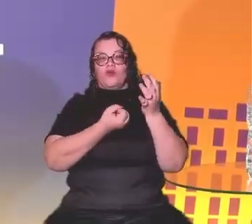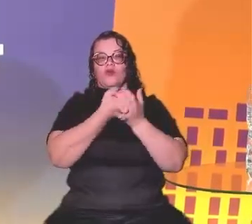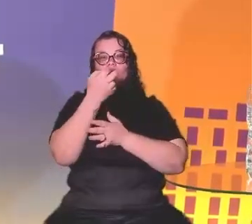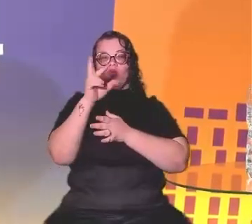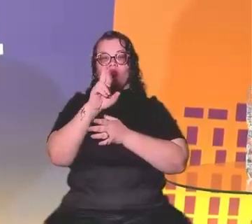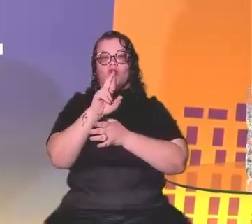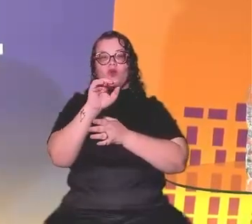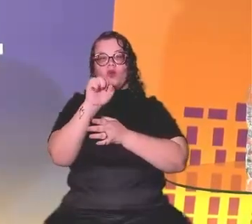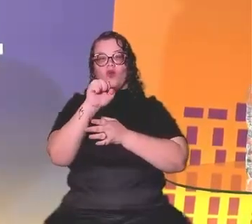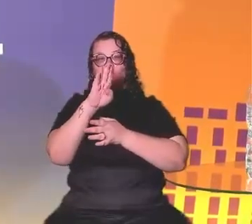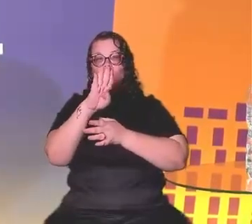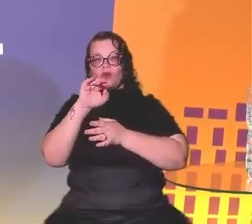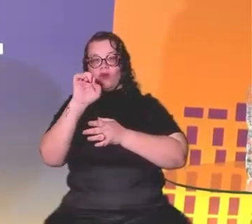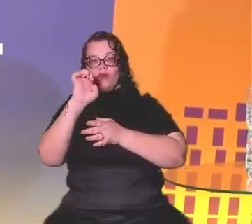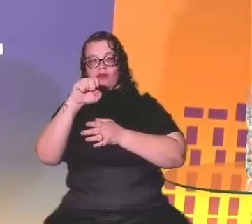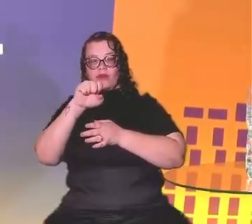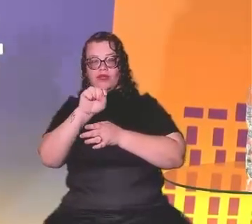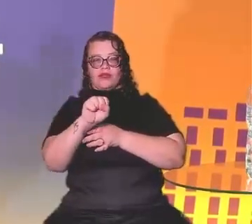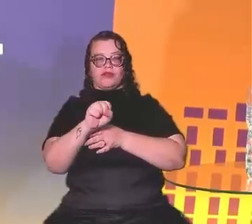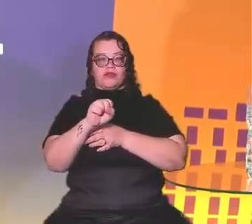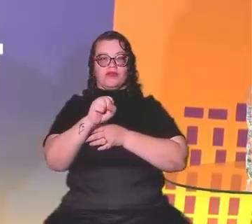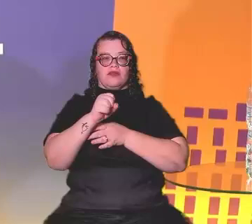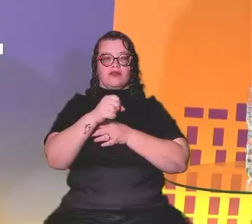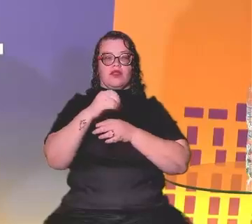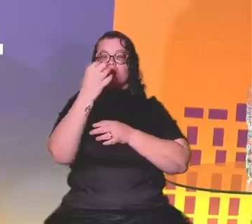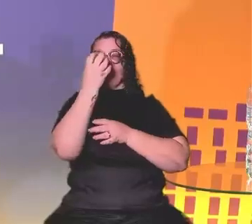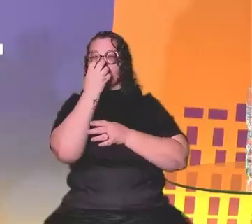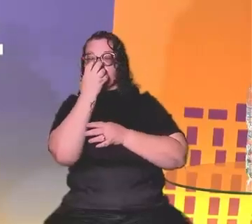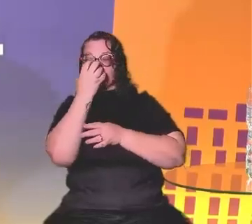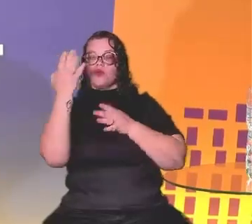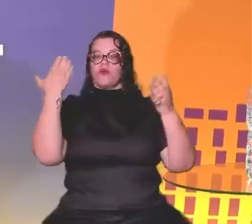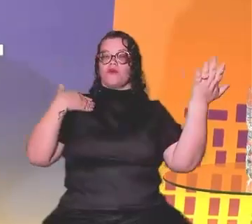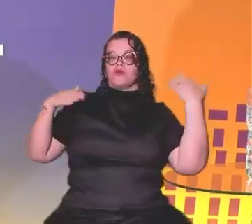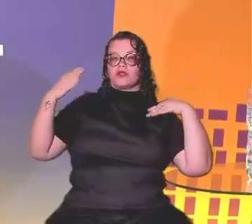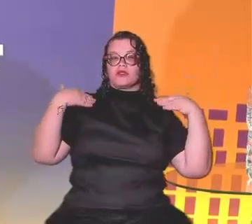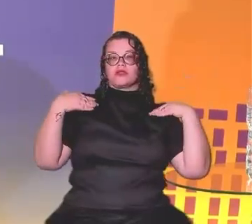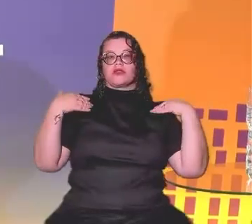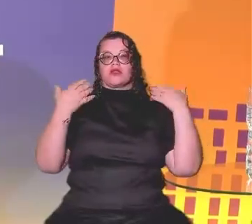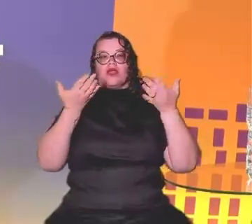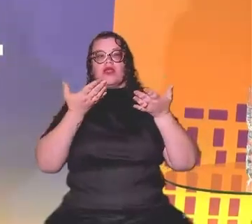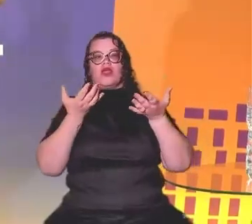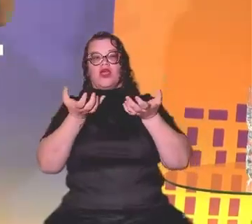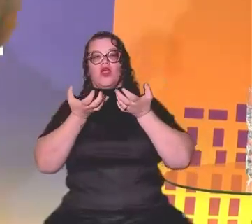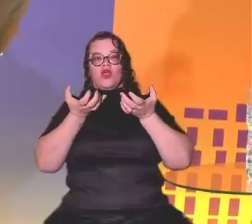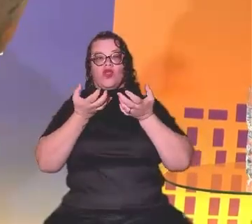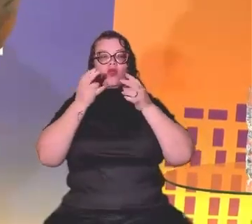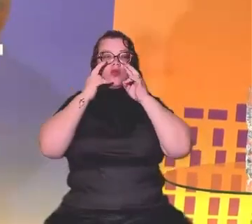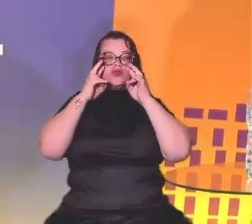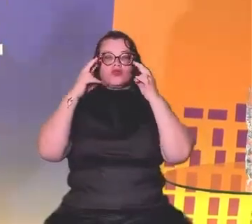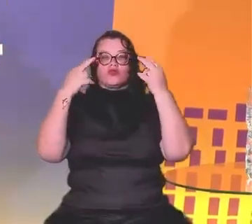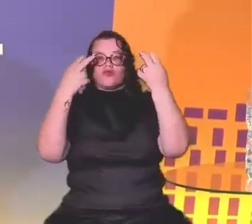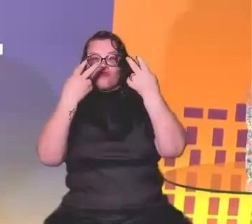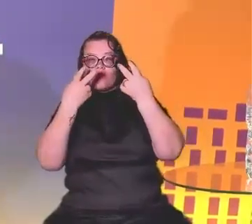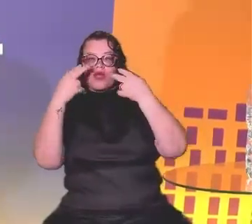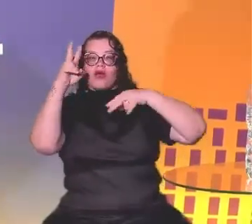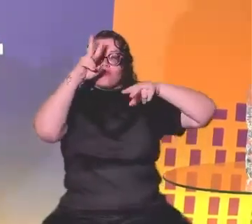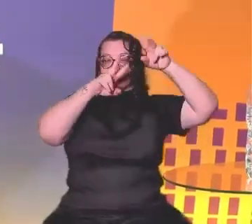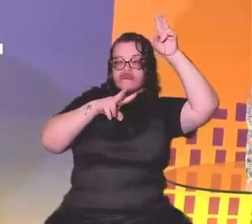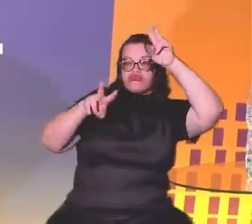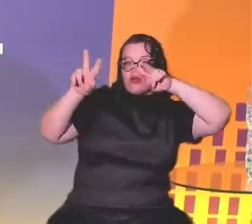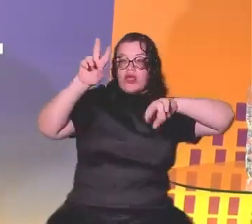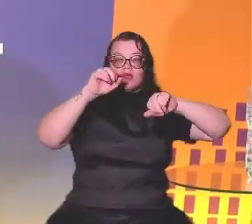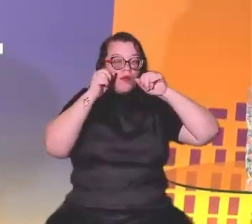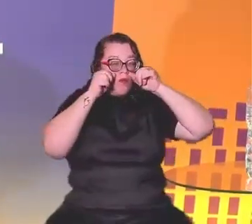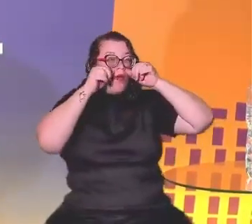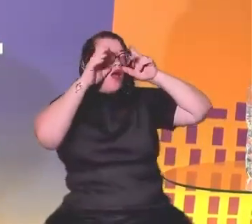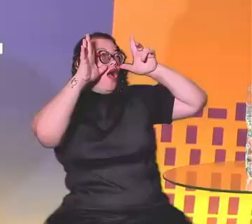leva o cachorro para passear, eu gosto de levar meus olhos. E meus olhos se encantam com o mundo, acha tudo assombroso, tudo maravilhoso,